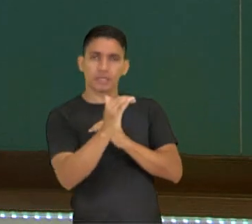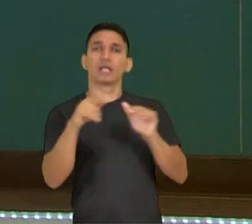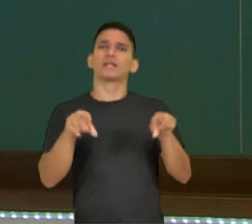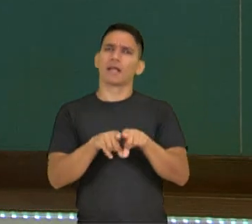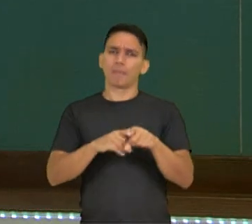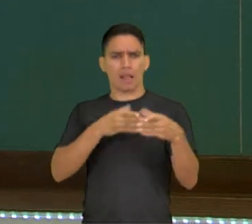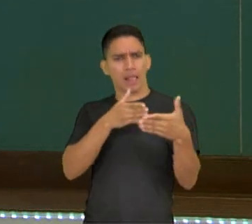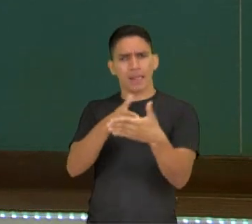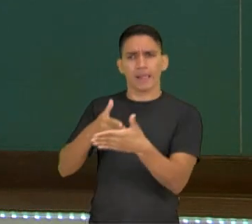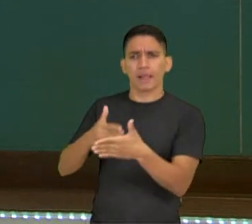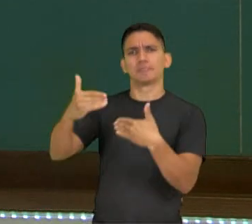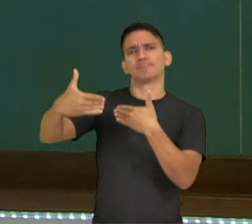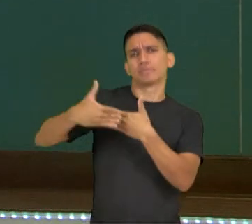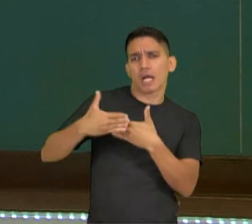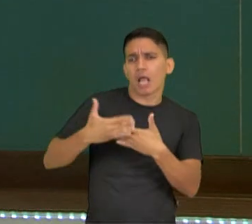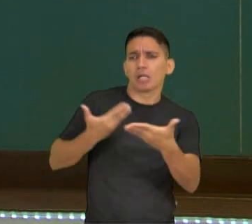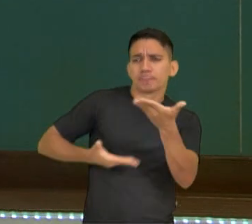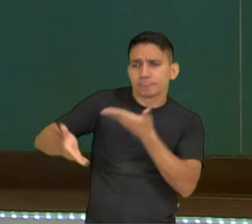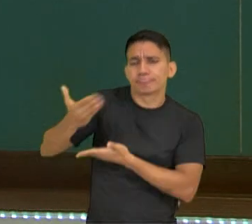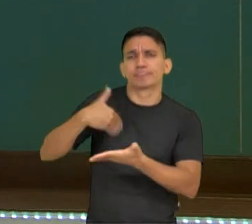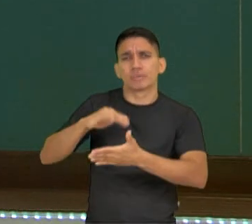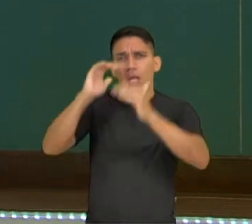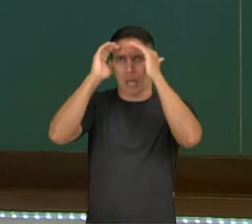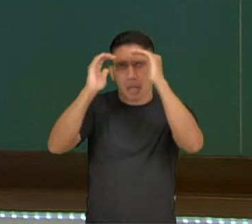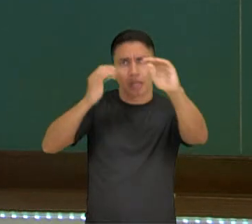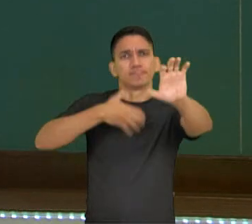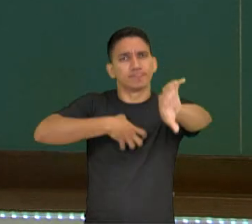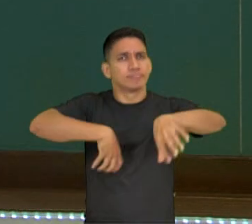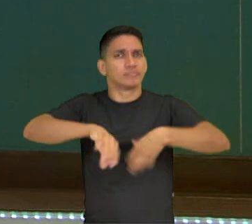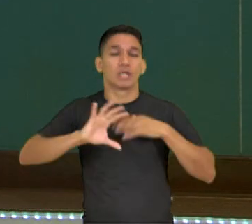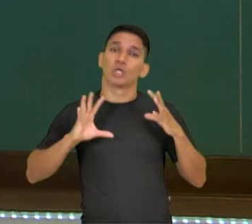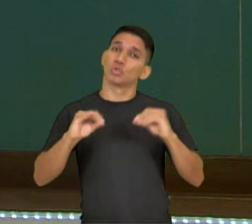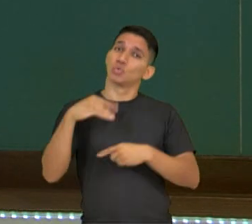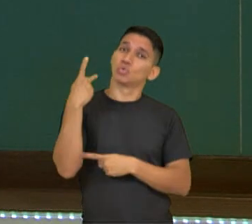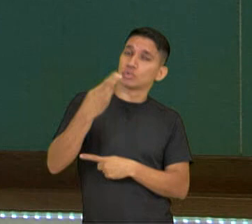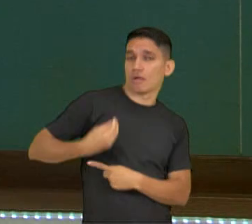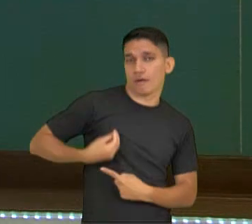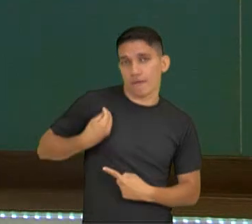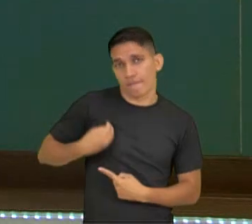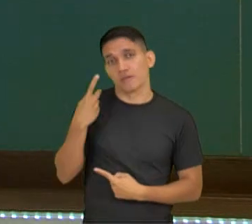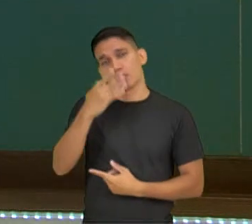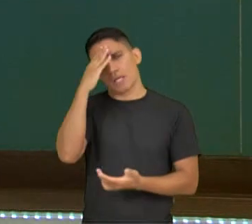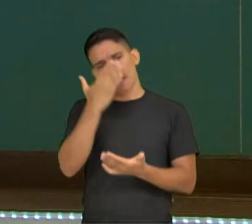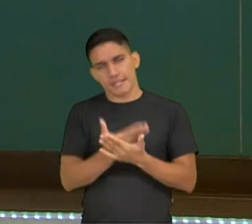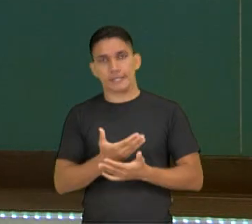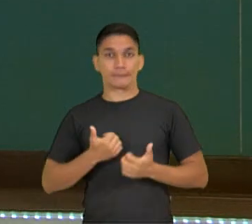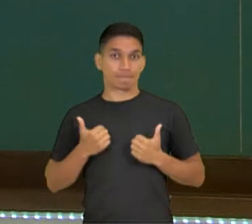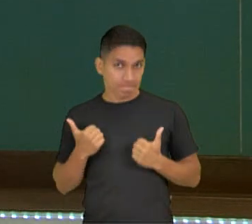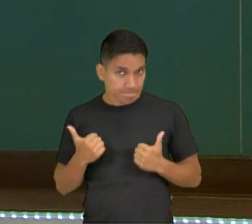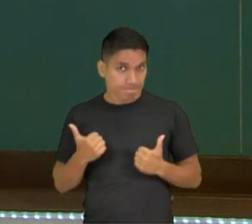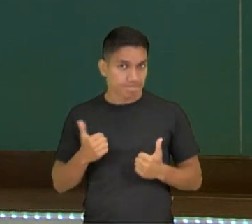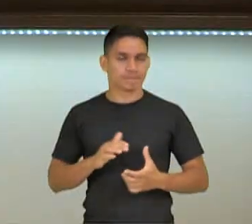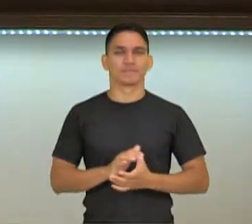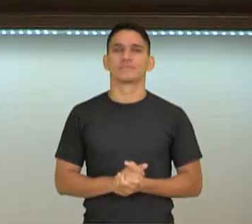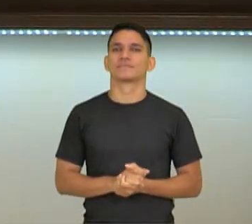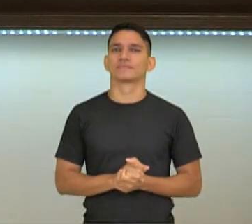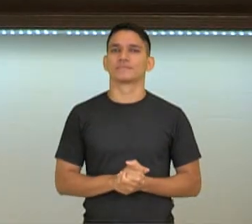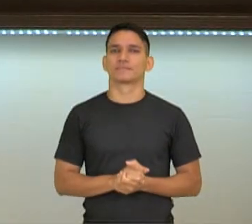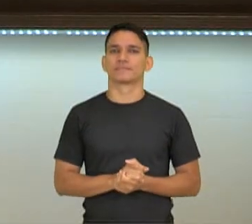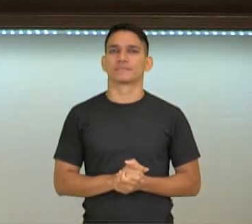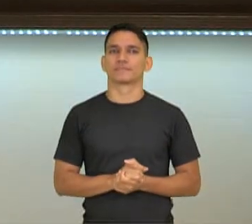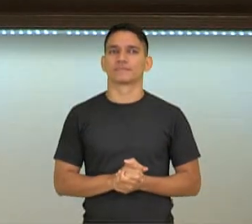e principalmente tudo que envolve, né, a sua vida, o que você acredita. Tá bom?